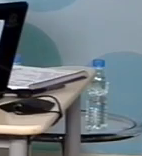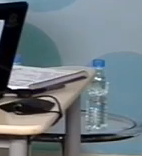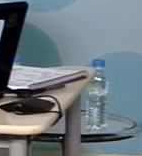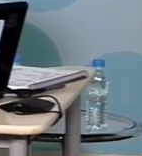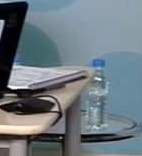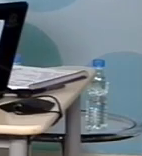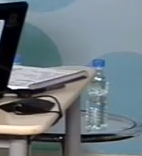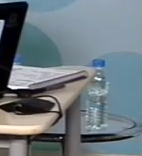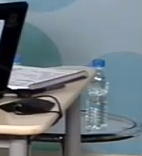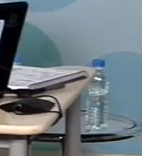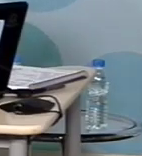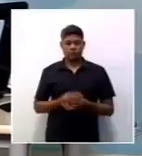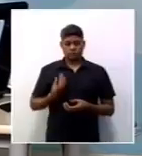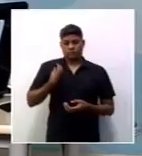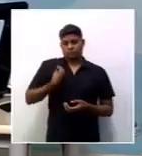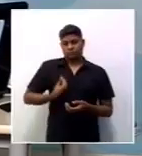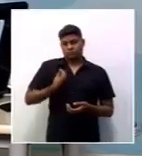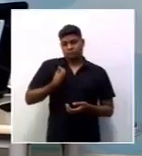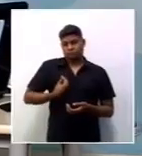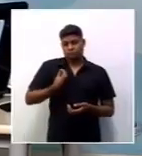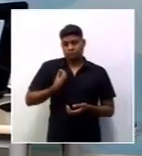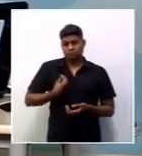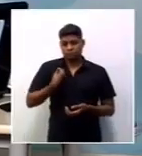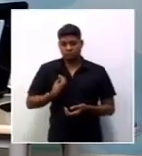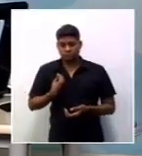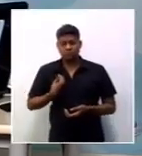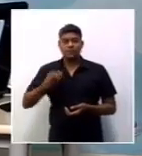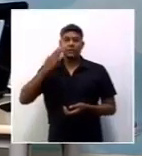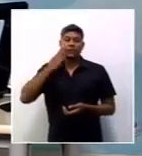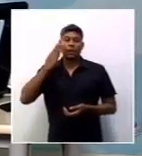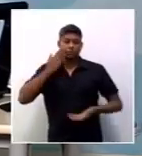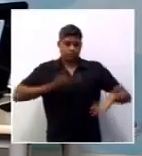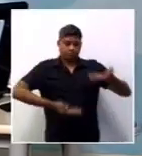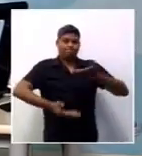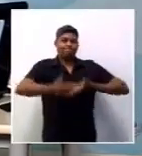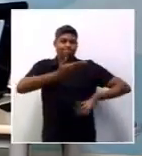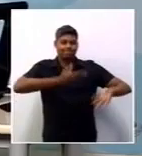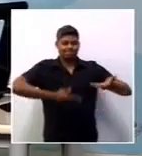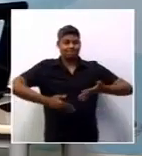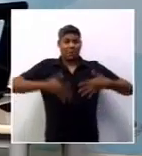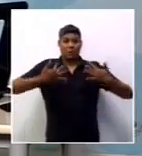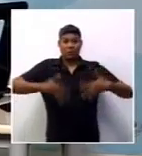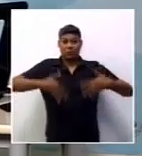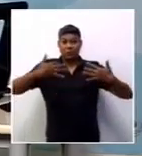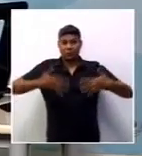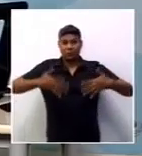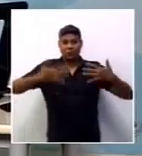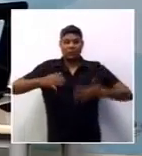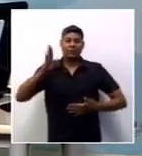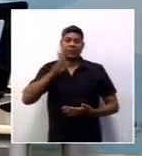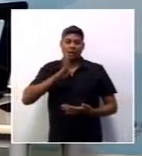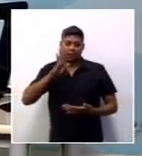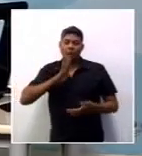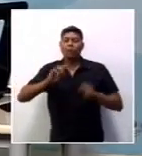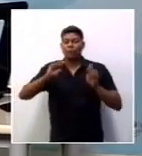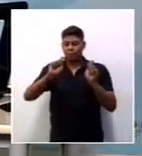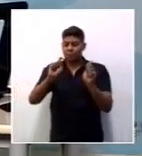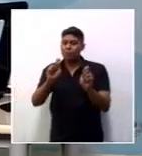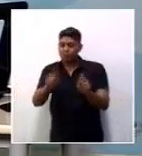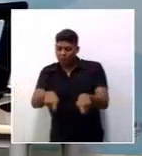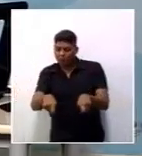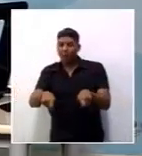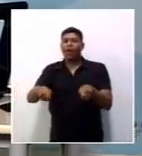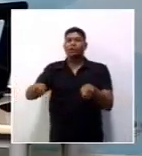Então, vamos lá, Fabiana. Estamos com bastante interações, muito legal isso. Continue mandando aí as